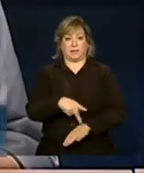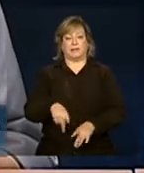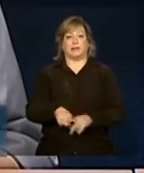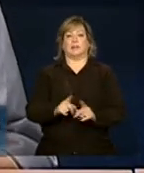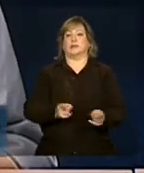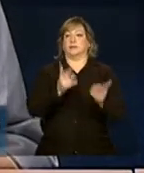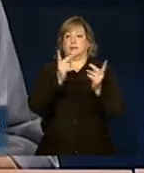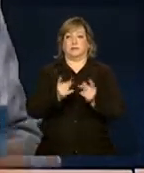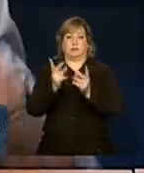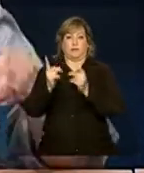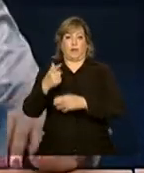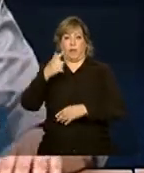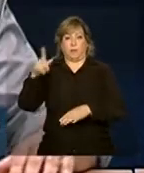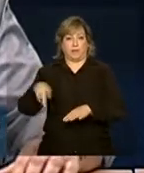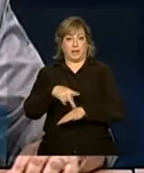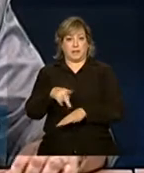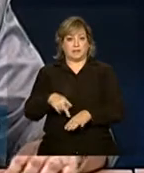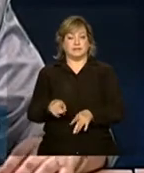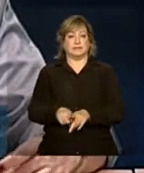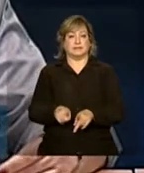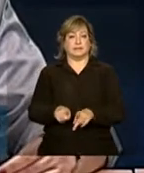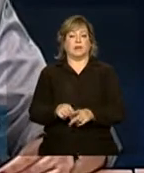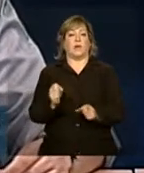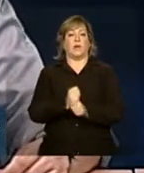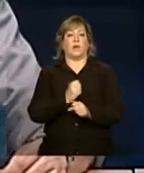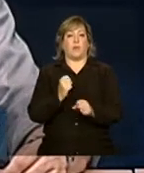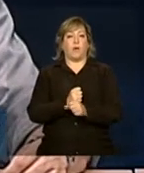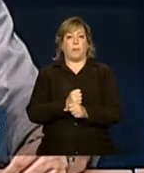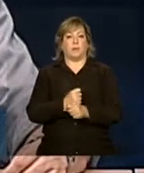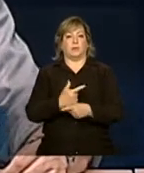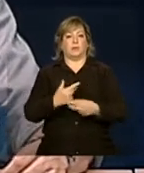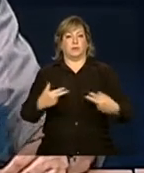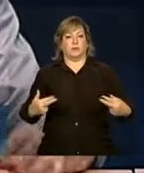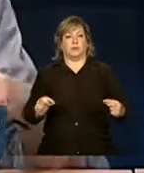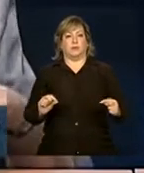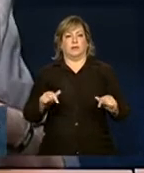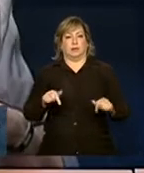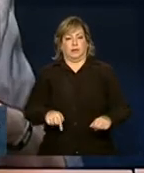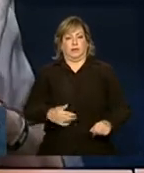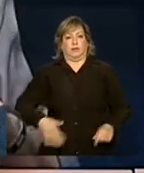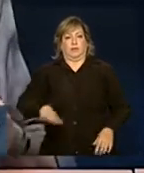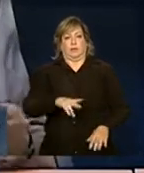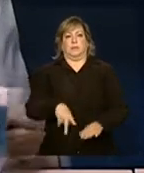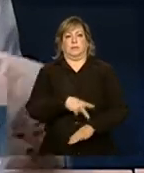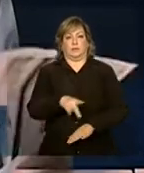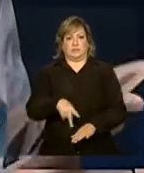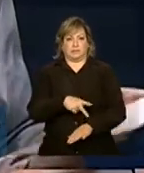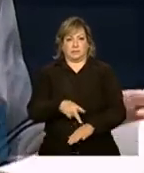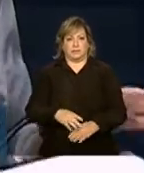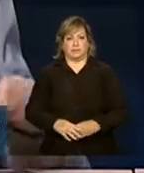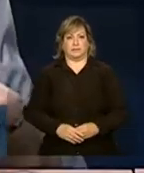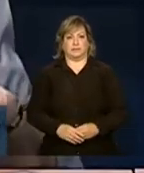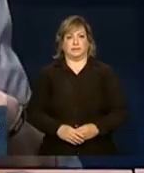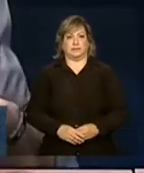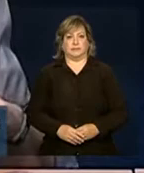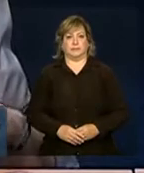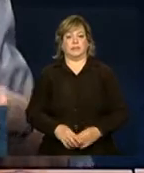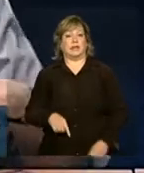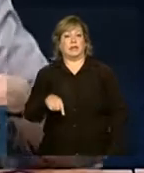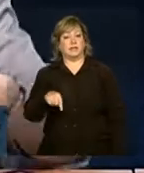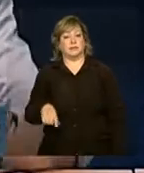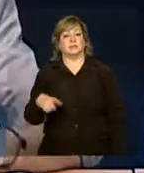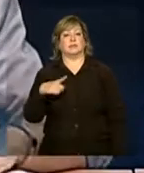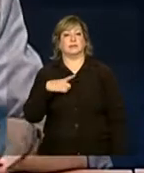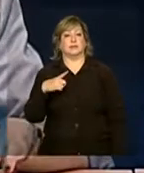exportações e o motor das obras de infraestrutura e no nosso país é E